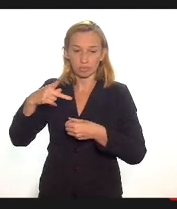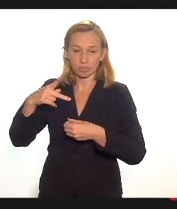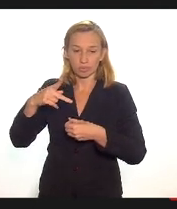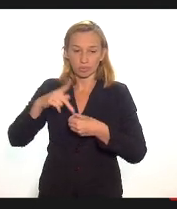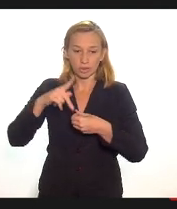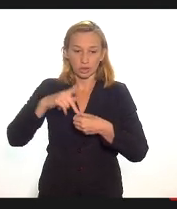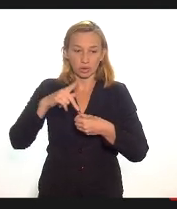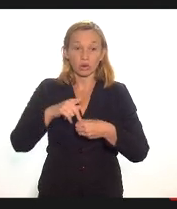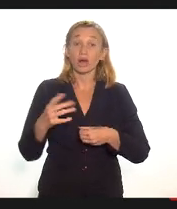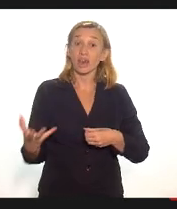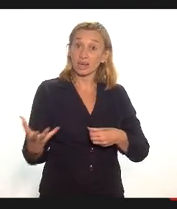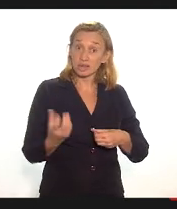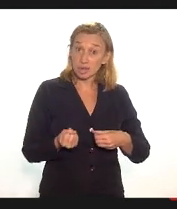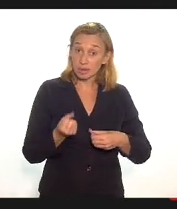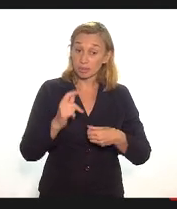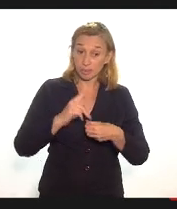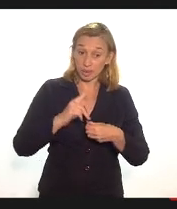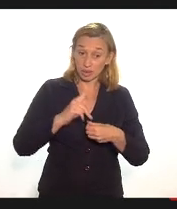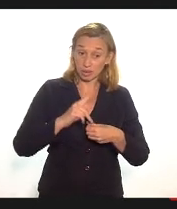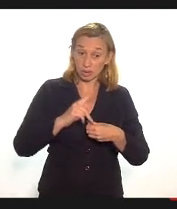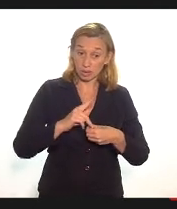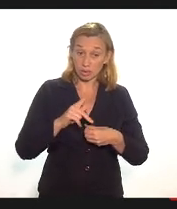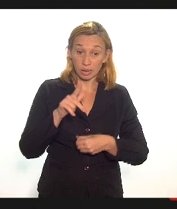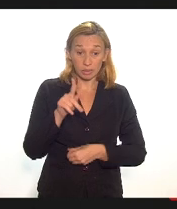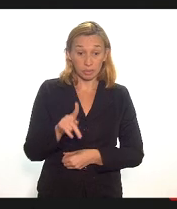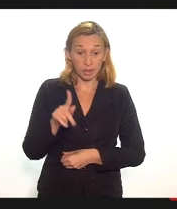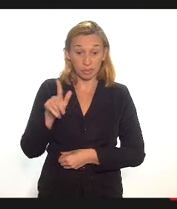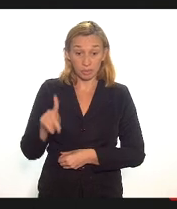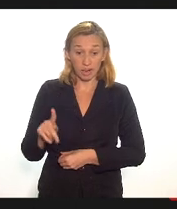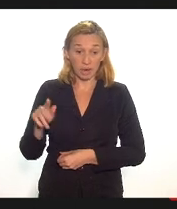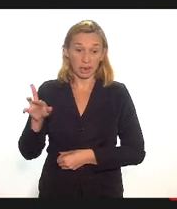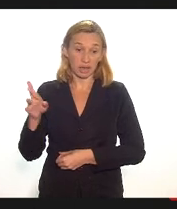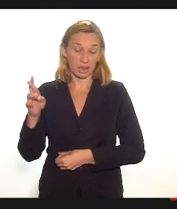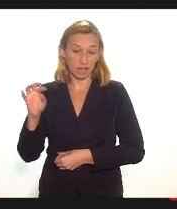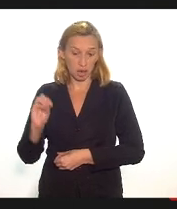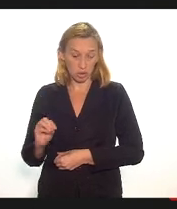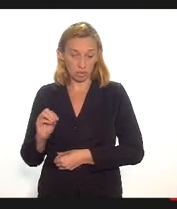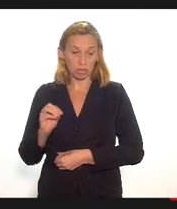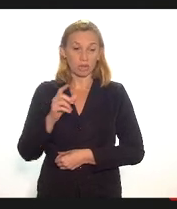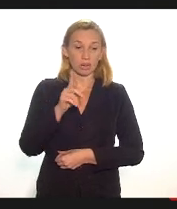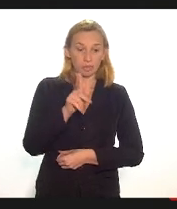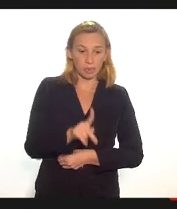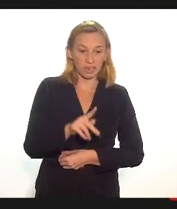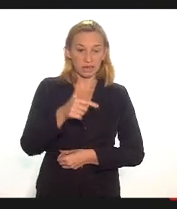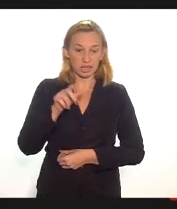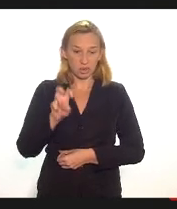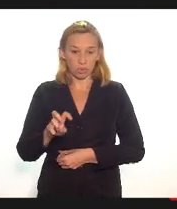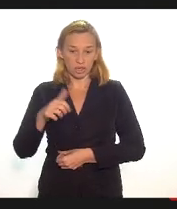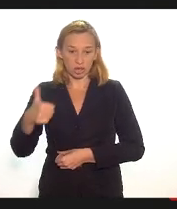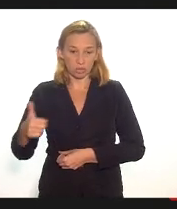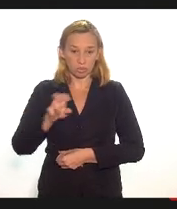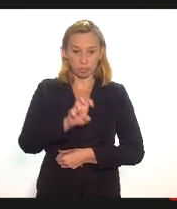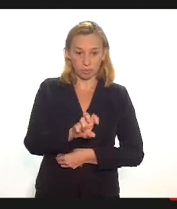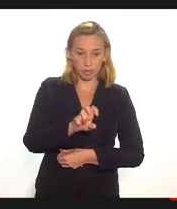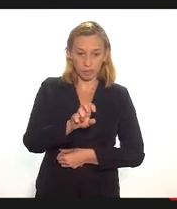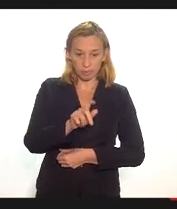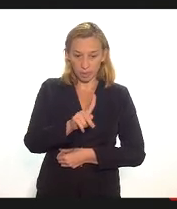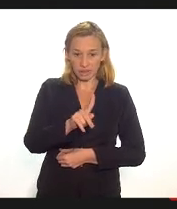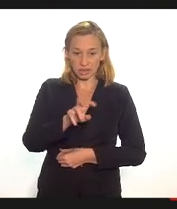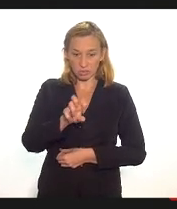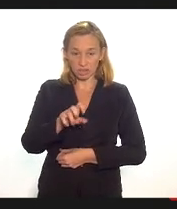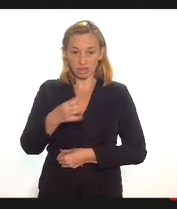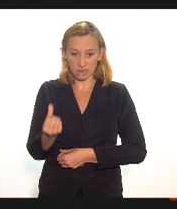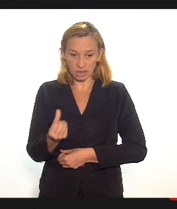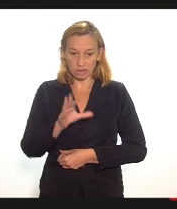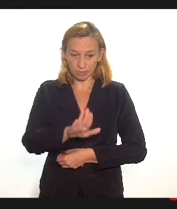recebe petróleo da P40, da P51 e da P56. Qual é o critério